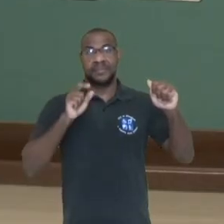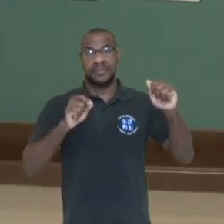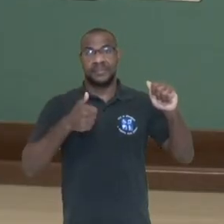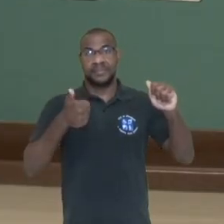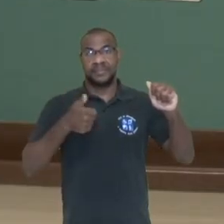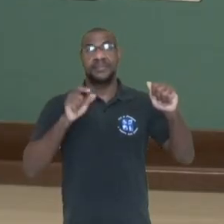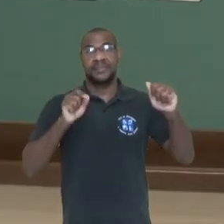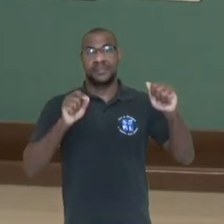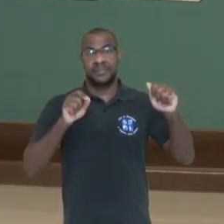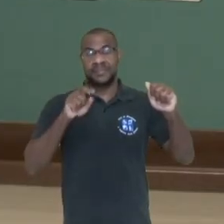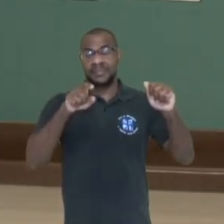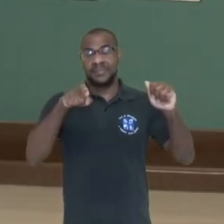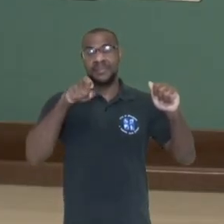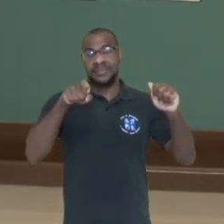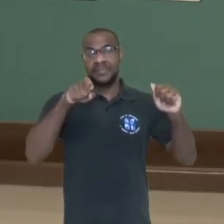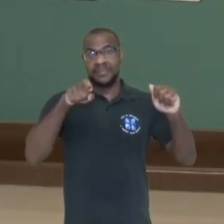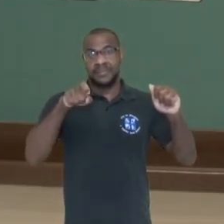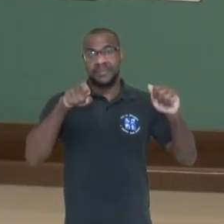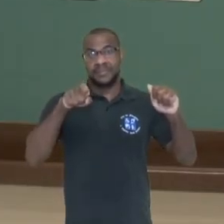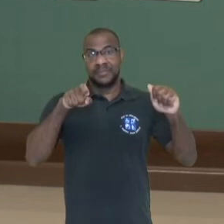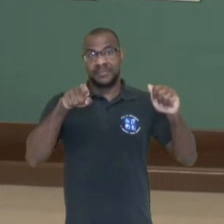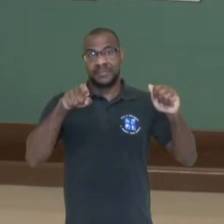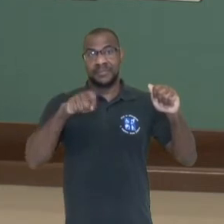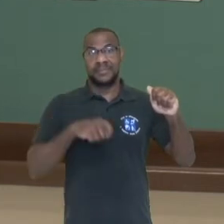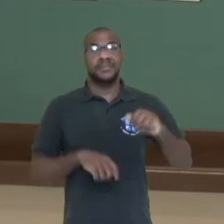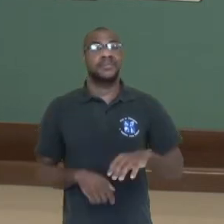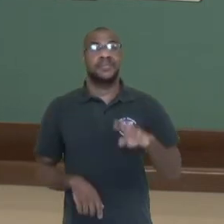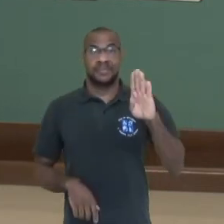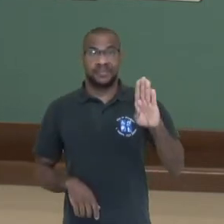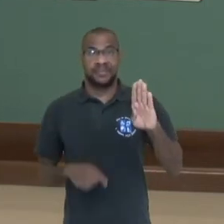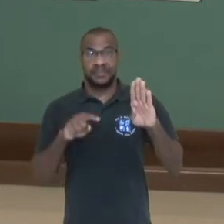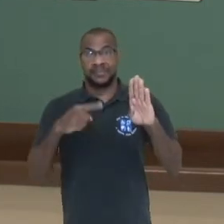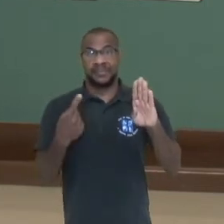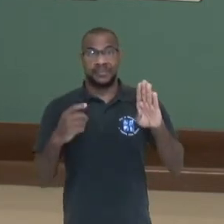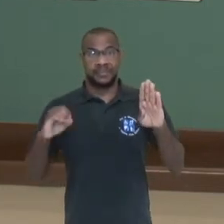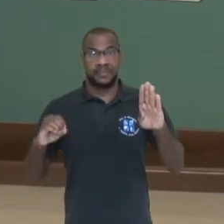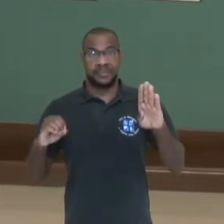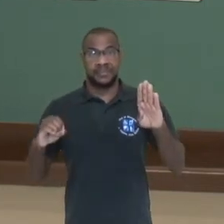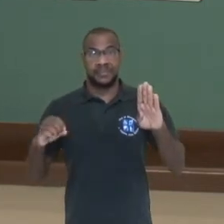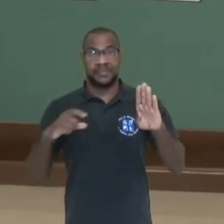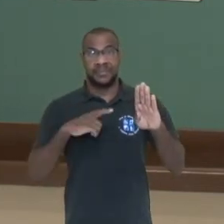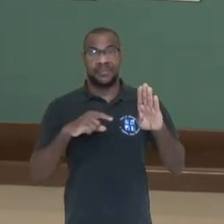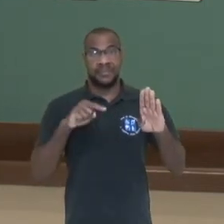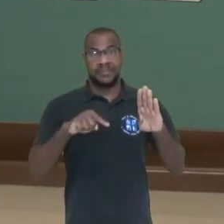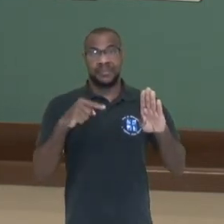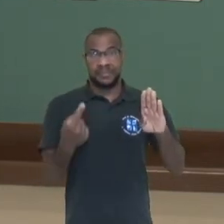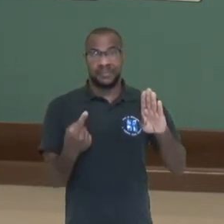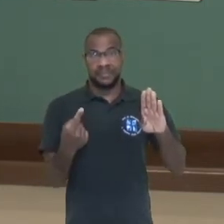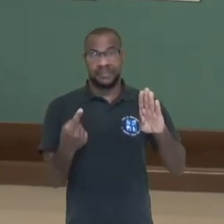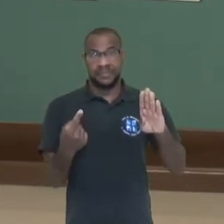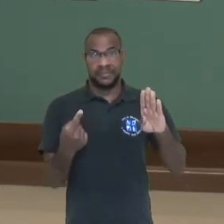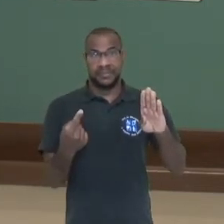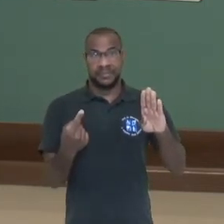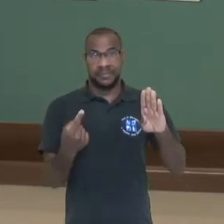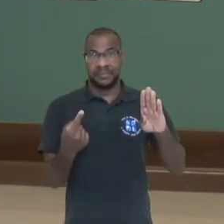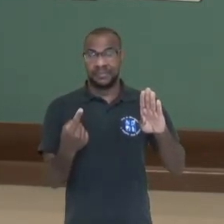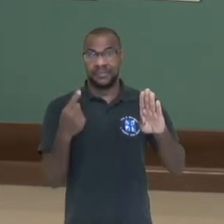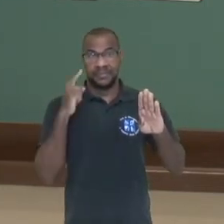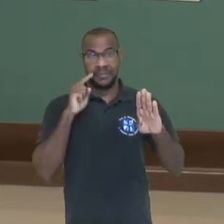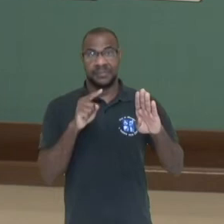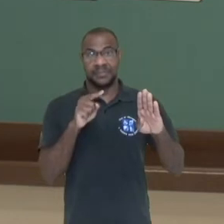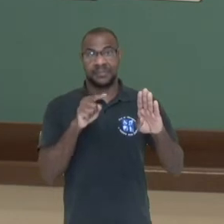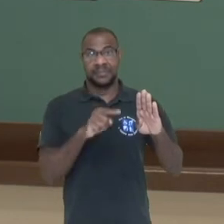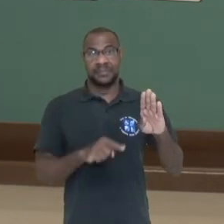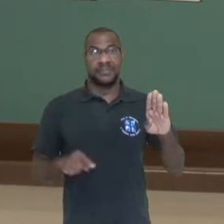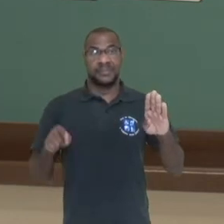primeiro representa o eixo x. O B, menos 1 e 0, está em cima do menos 1 do eixo que ele representa, do